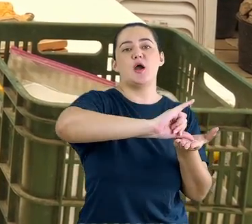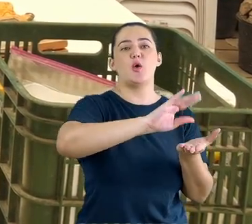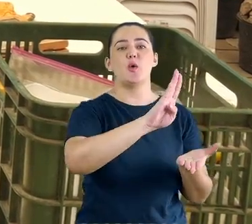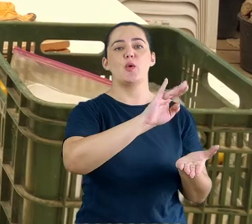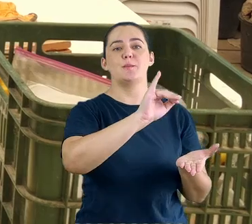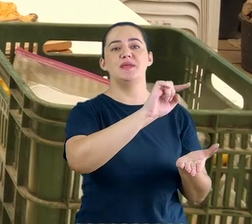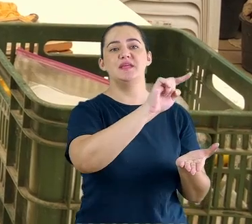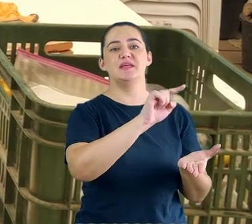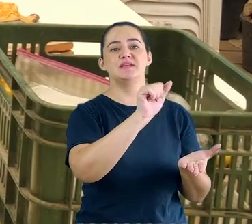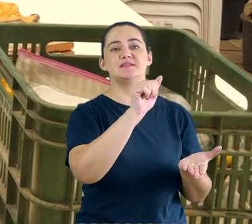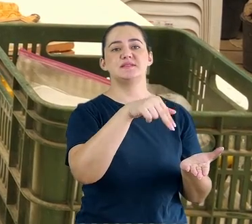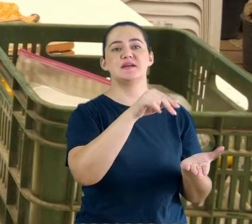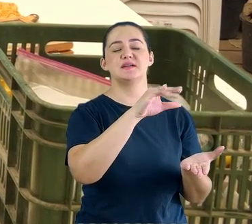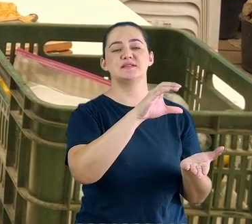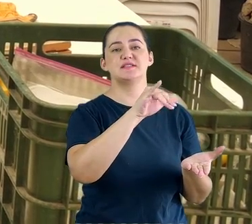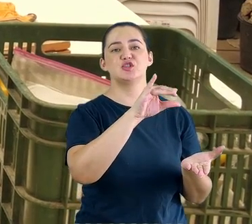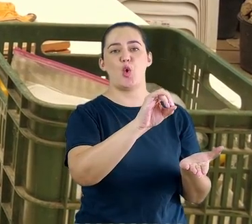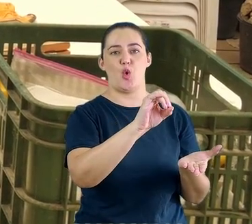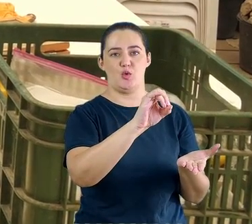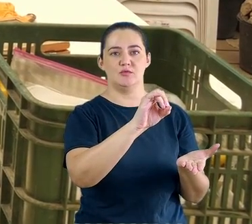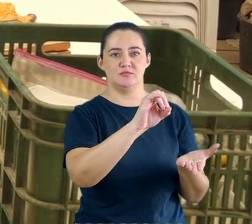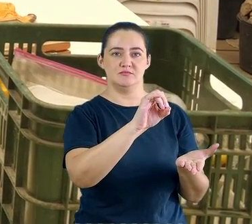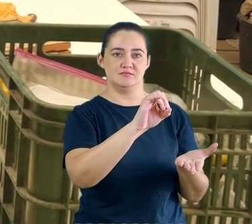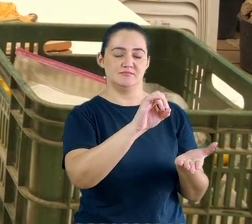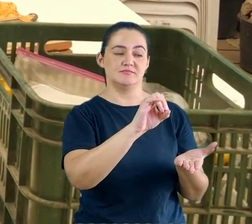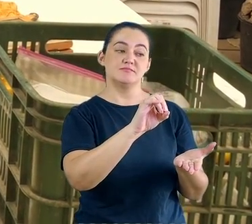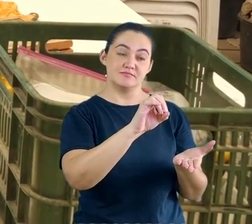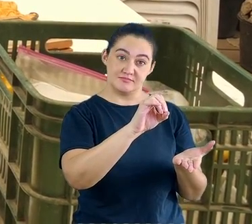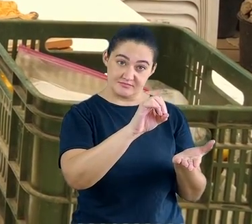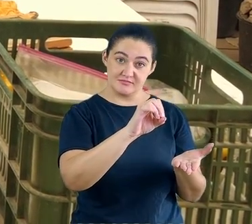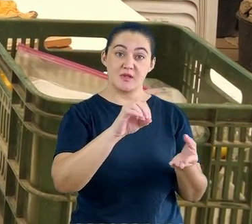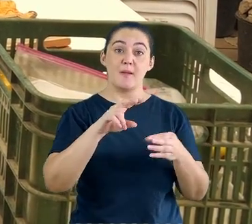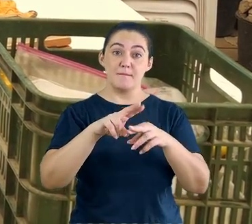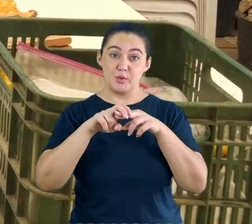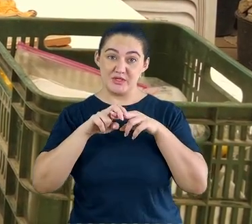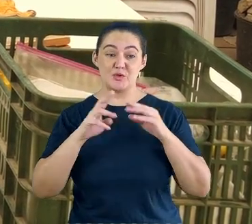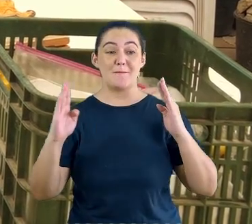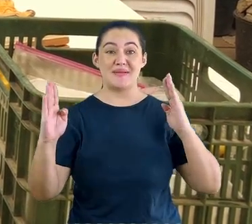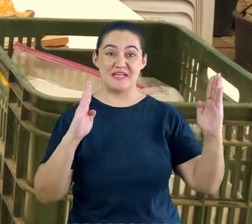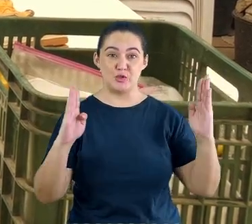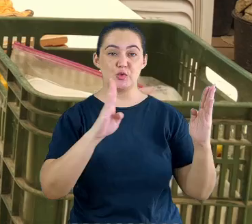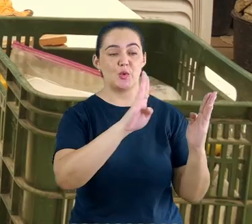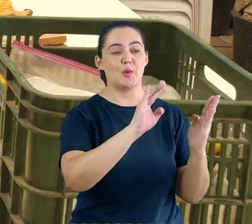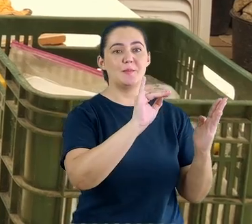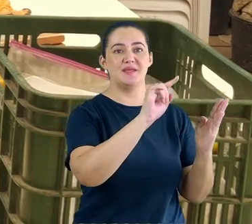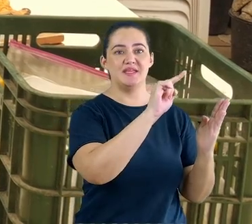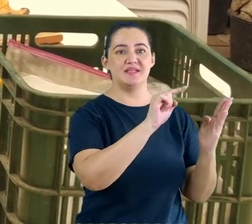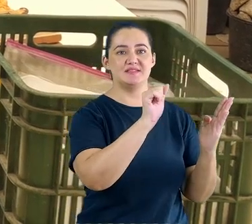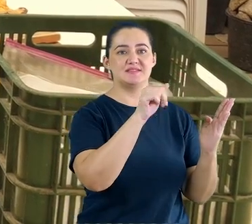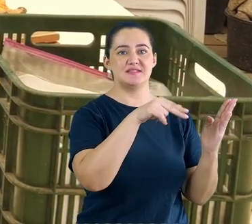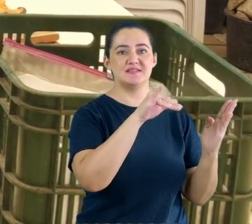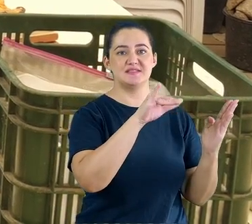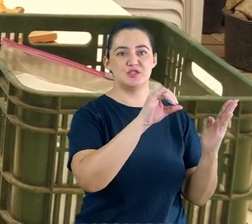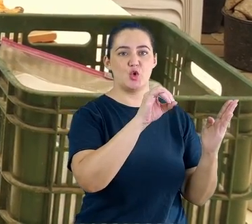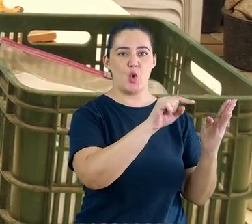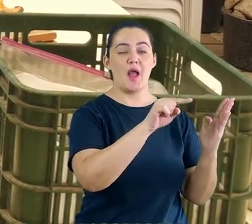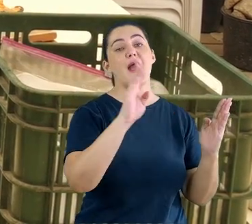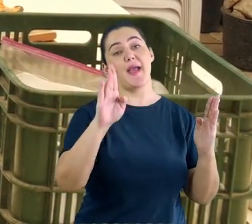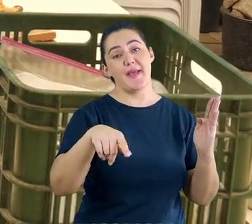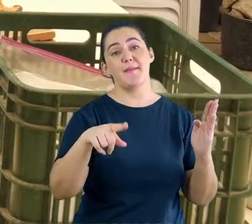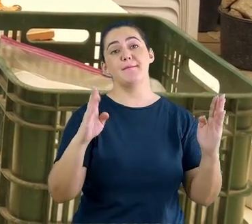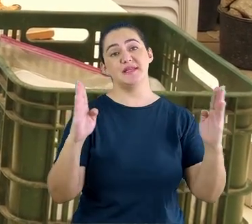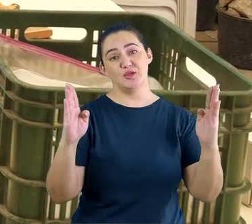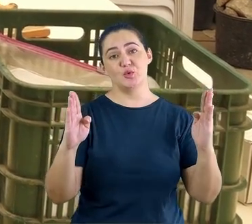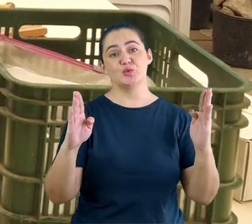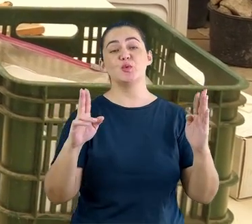para Constantinopla, em homenagem a si mesmo. Então, como esse período de Bizâncio é o período que marca esta época, nós